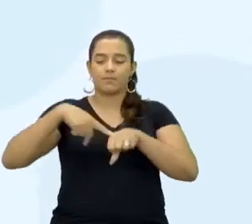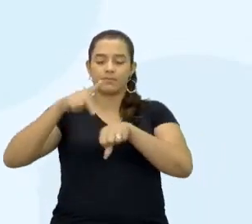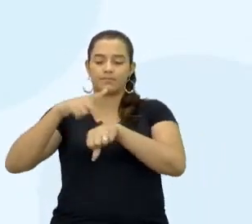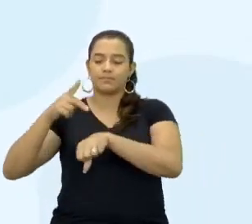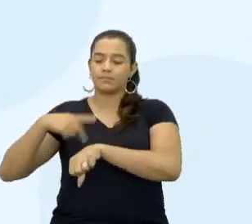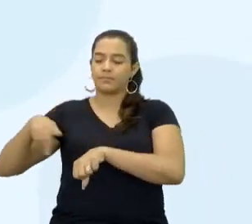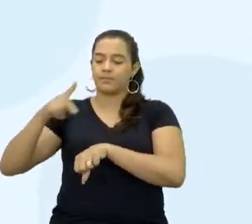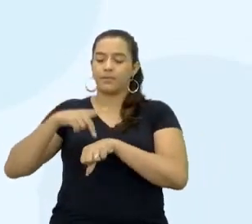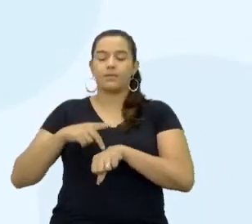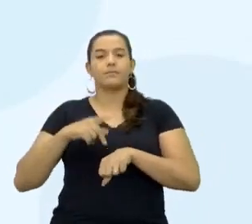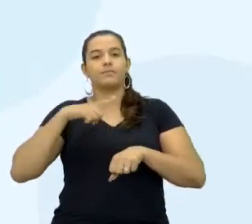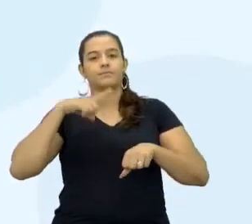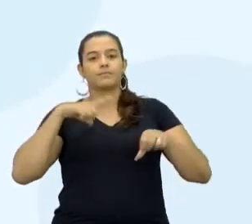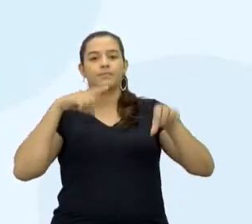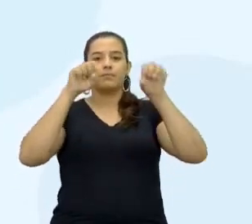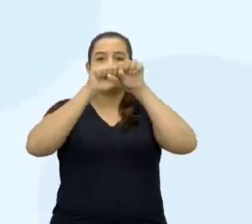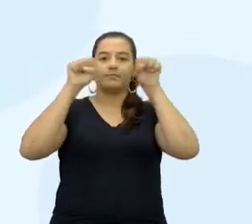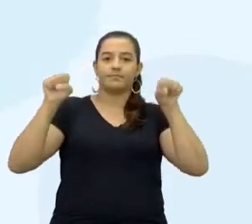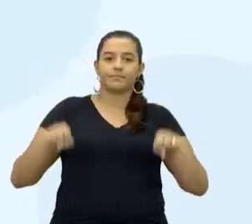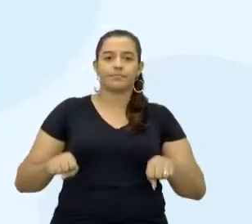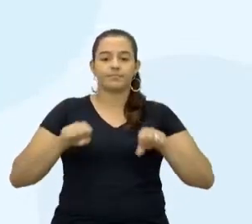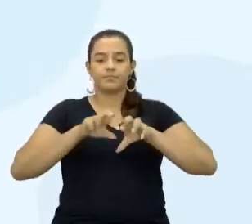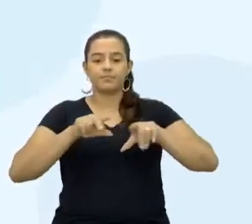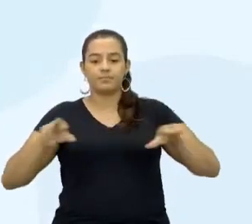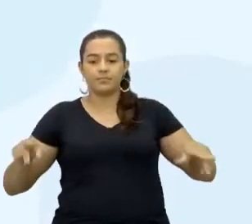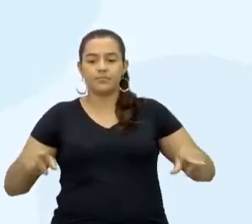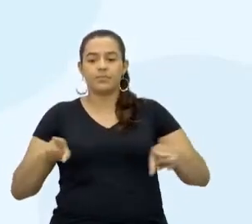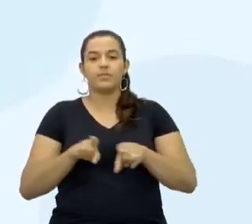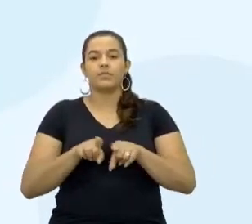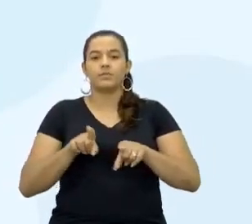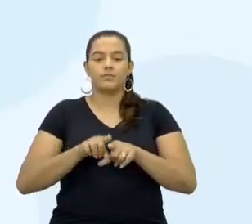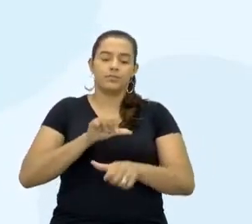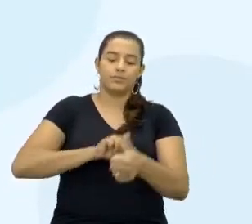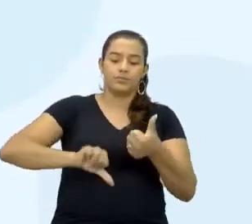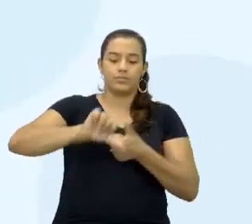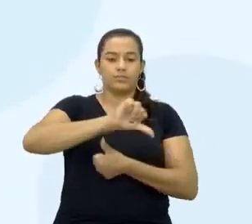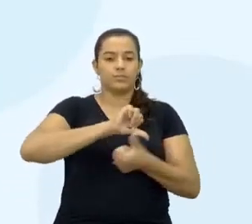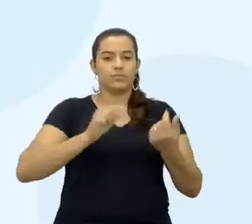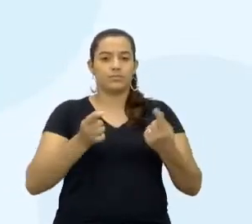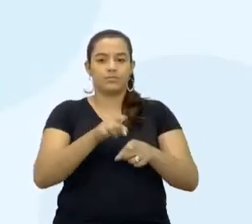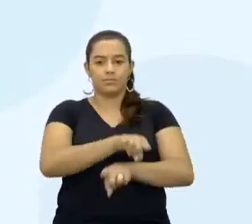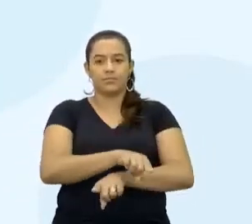de Sistema Internacional de Unidades, e fazer essa conversão.